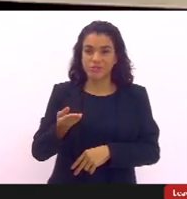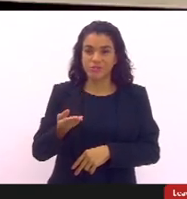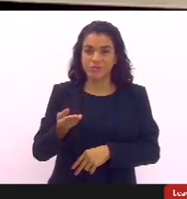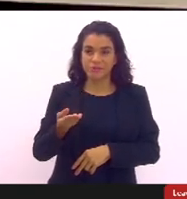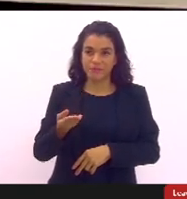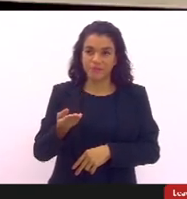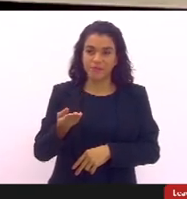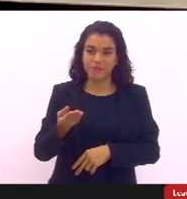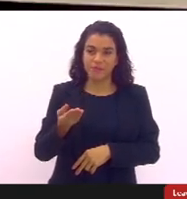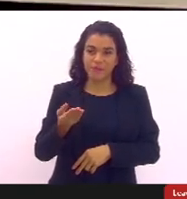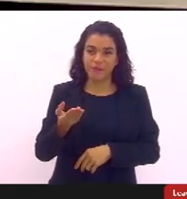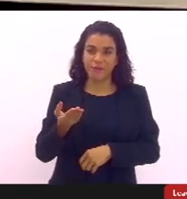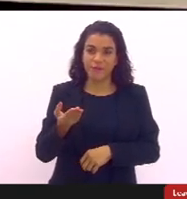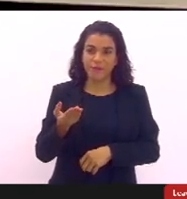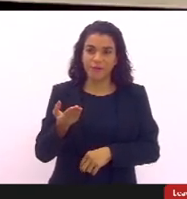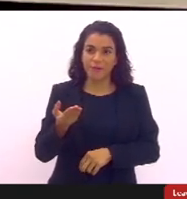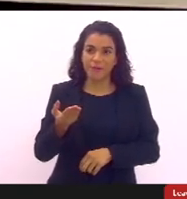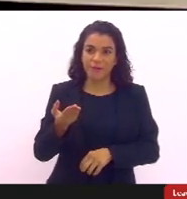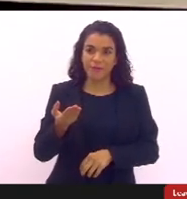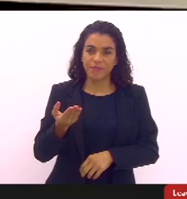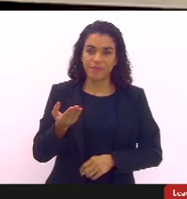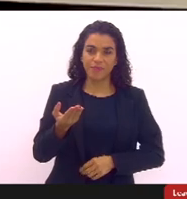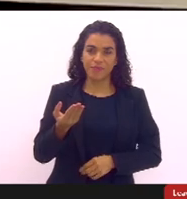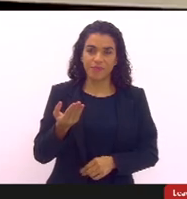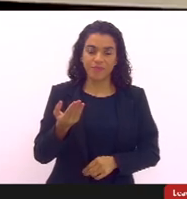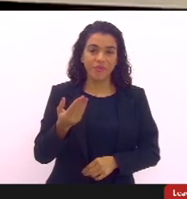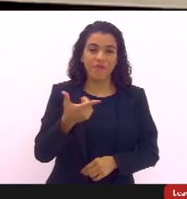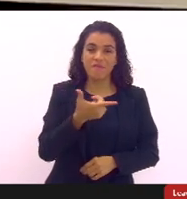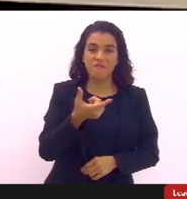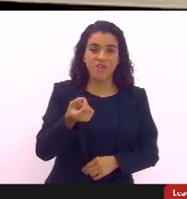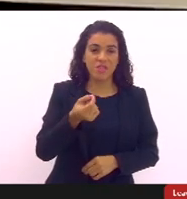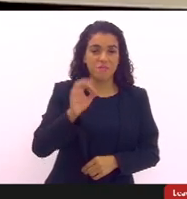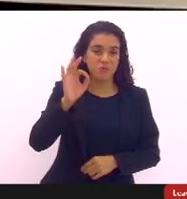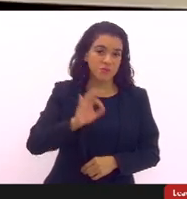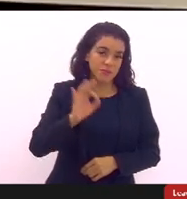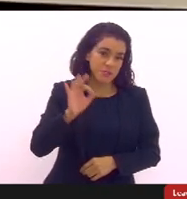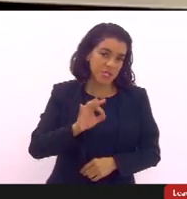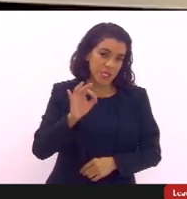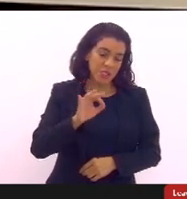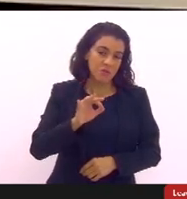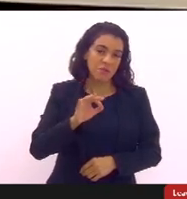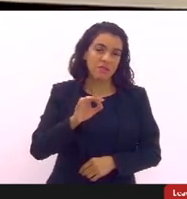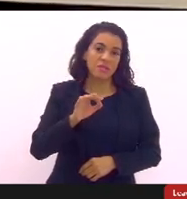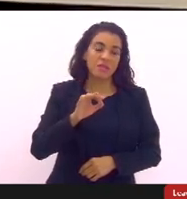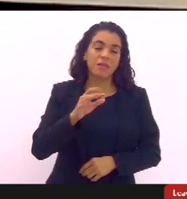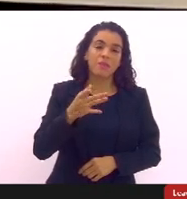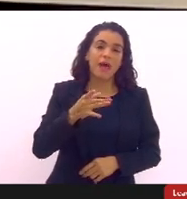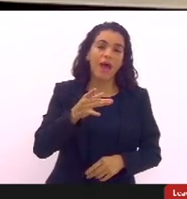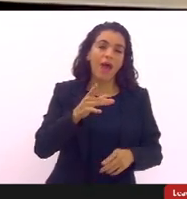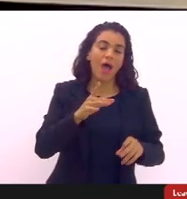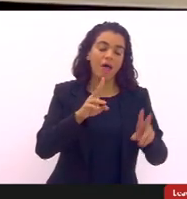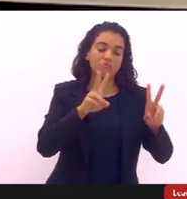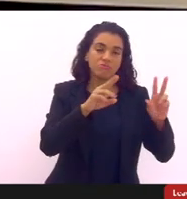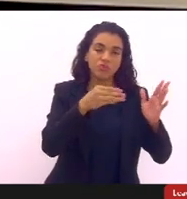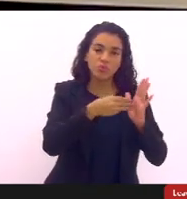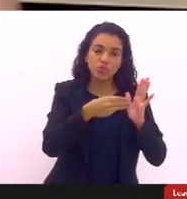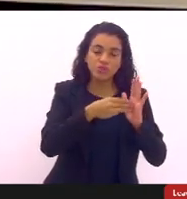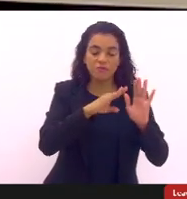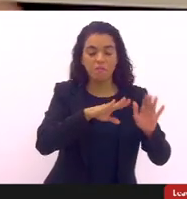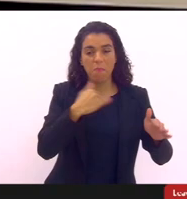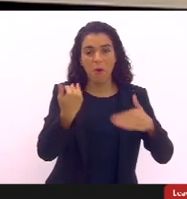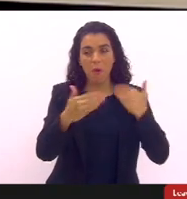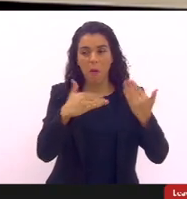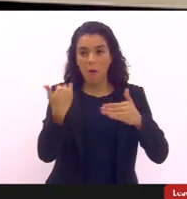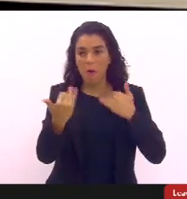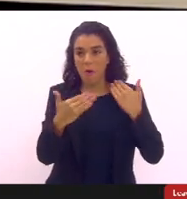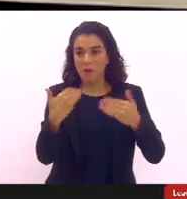A doutora Alexandra que me corrija, mas 20% das causas de morte no sistema prisional. Né? Para